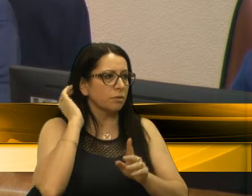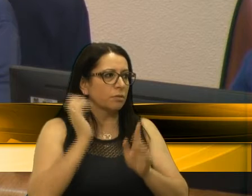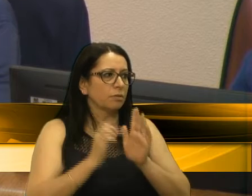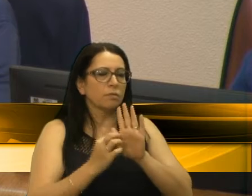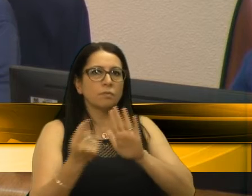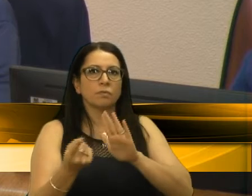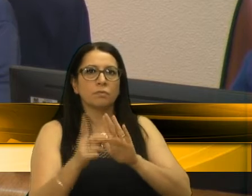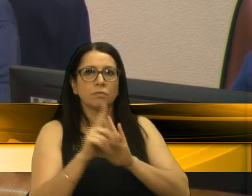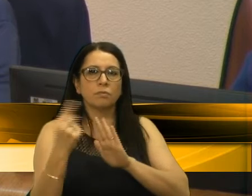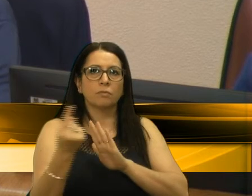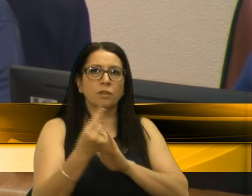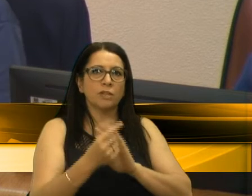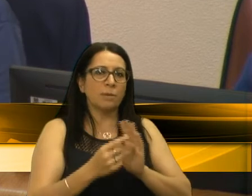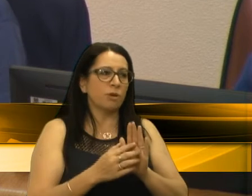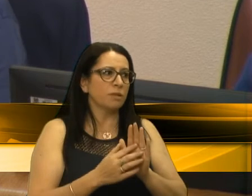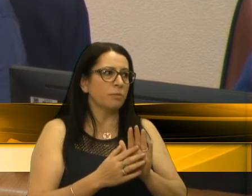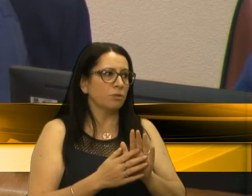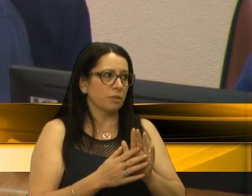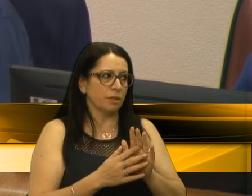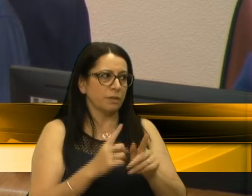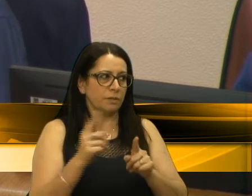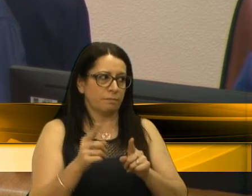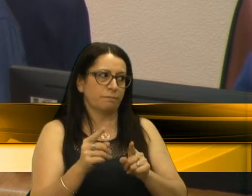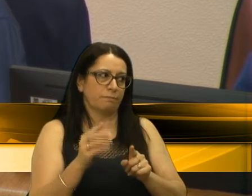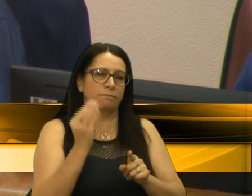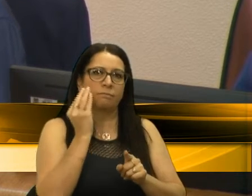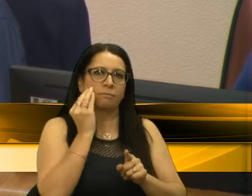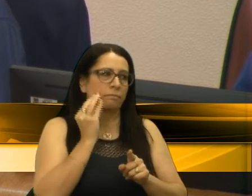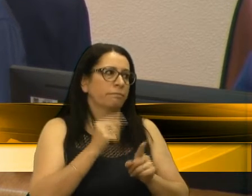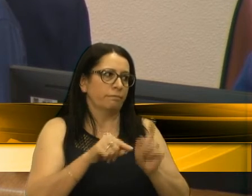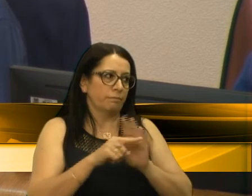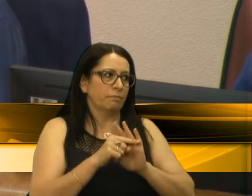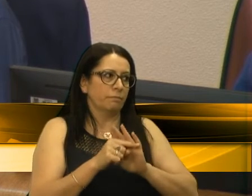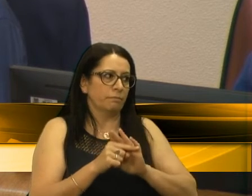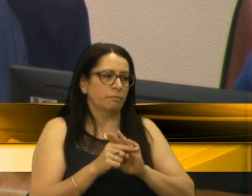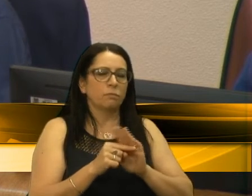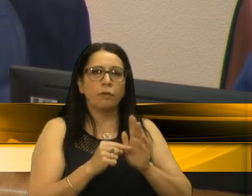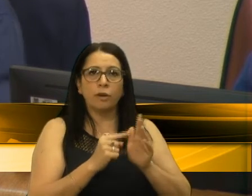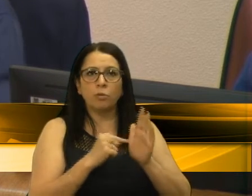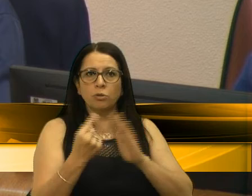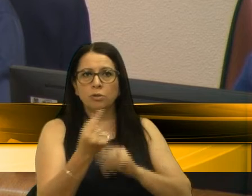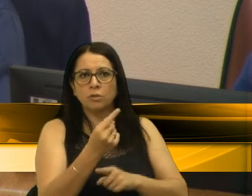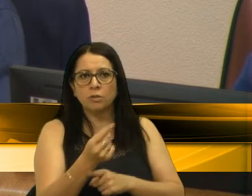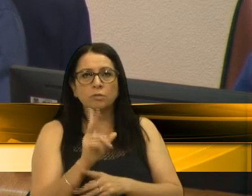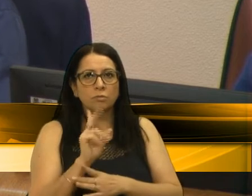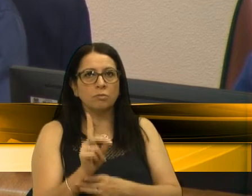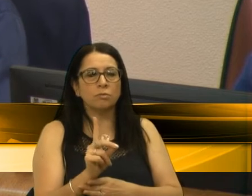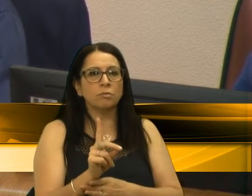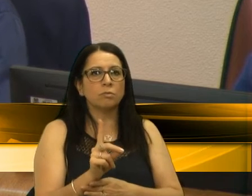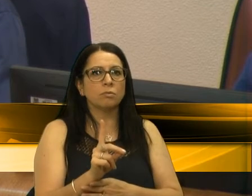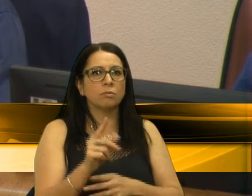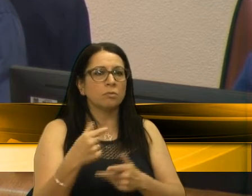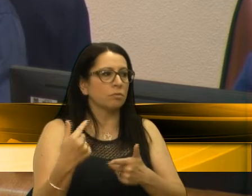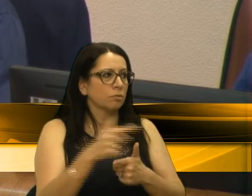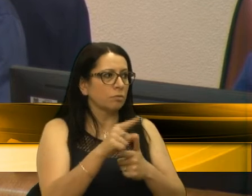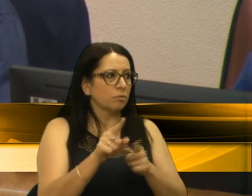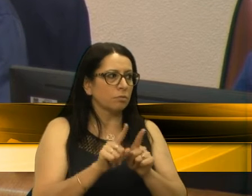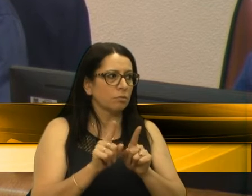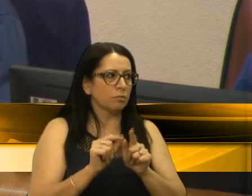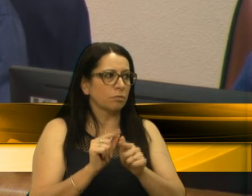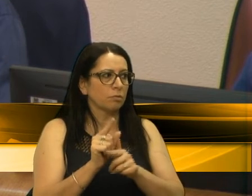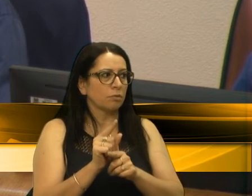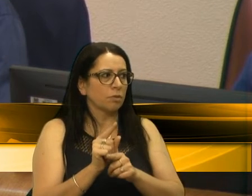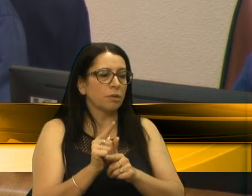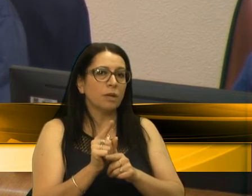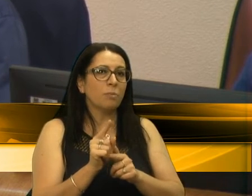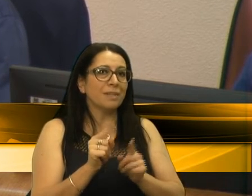na prevenção contra incêndio e eventos temporários. Doutora Cássia Kuhn, foram utilizadas então as orientações do Corpo de Bombeiros também? Senhor Geomir da Silva Neto, sim, permanecendo já na